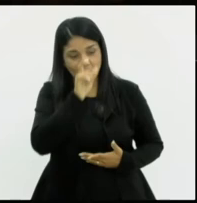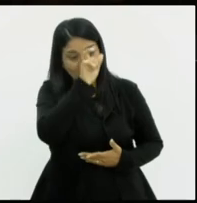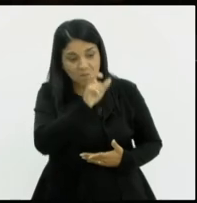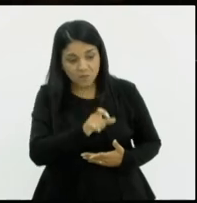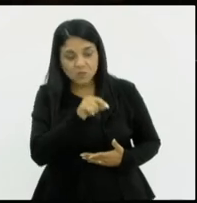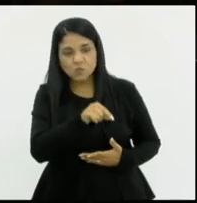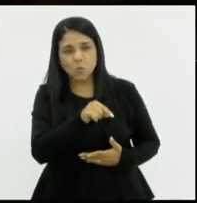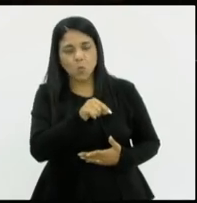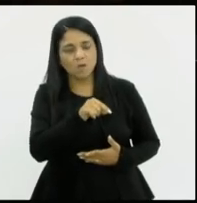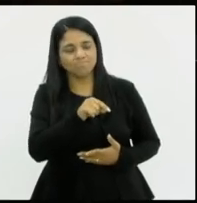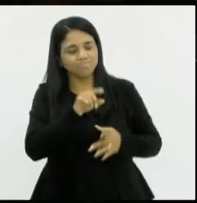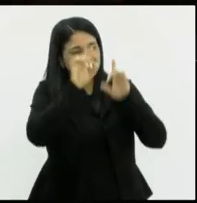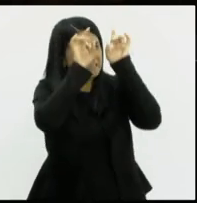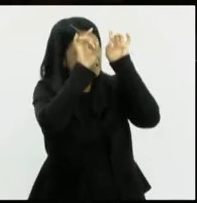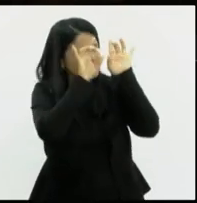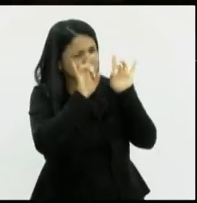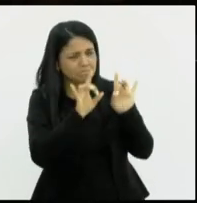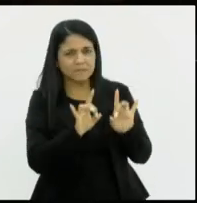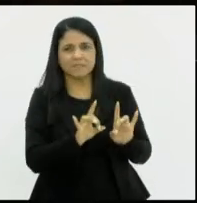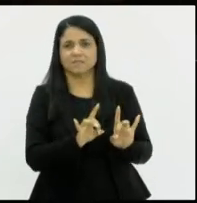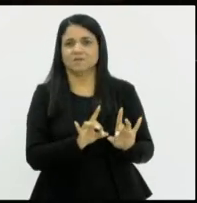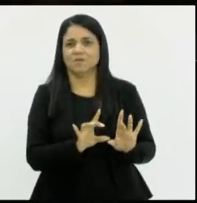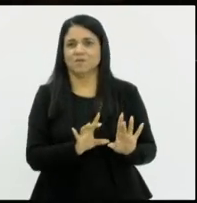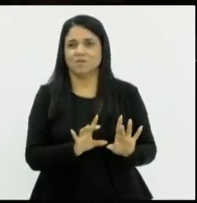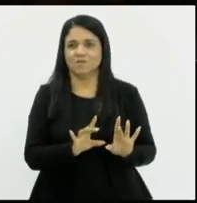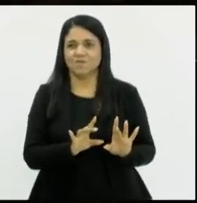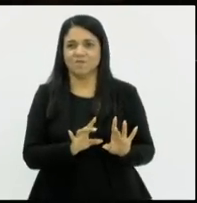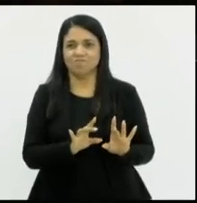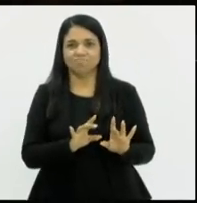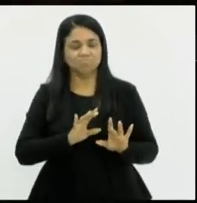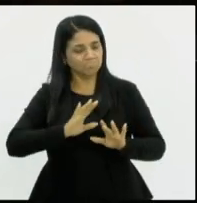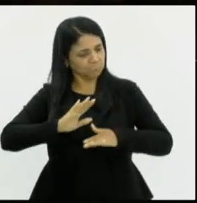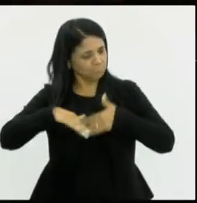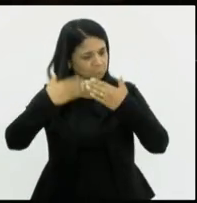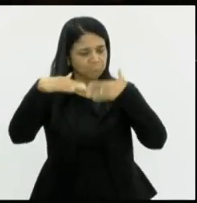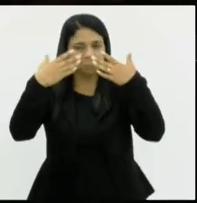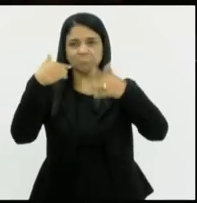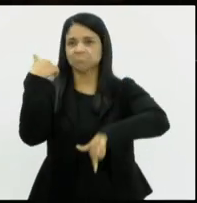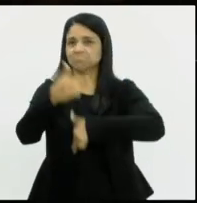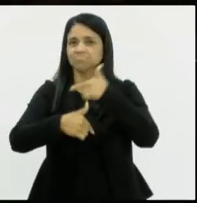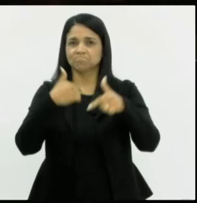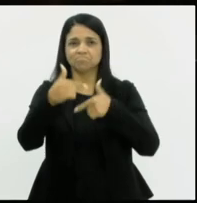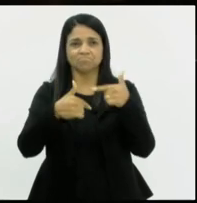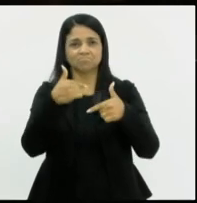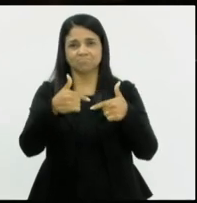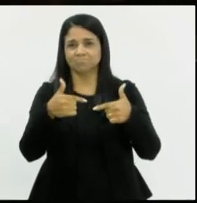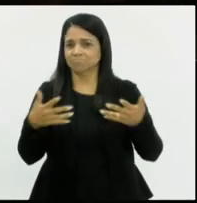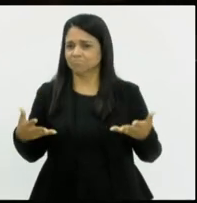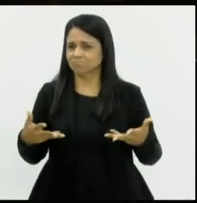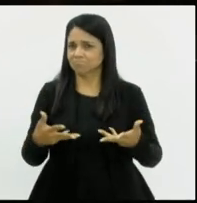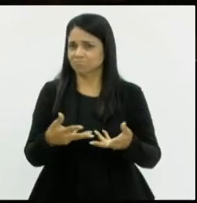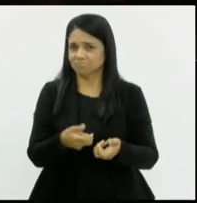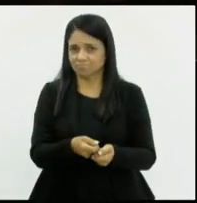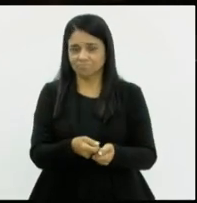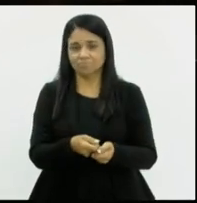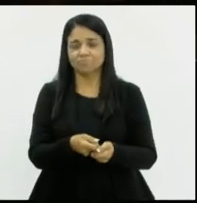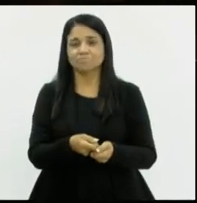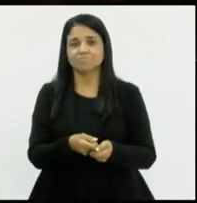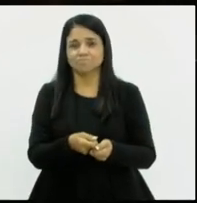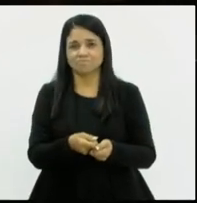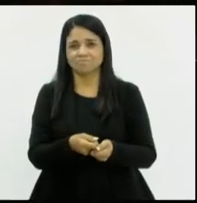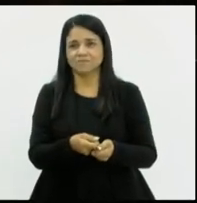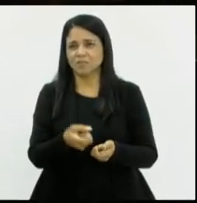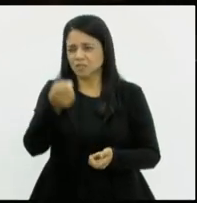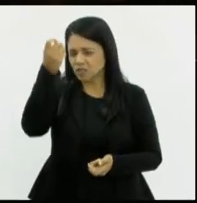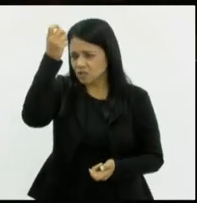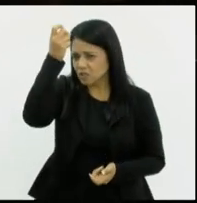tem um brilho especial, uma desenvoltura muito bacana e talentosa,